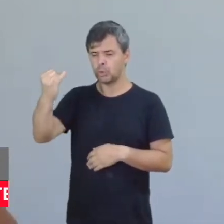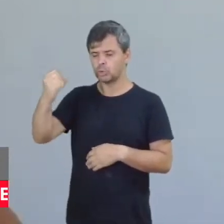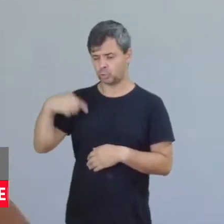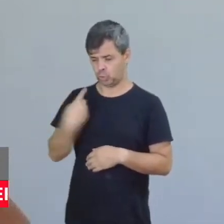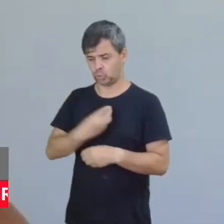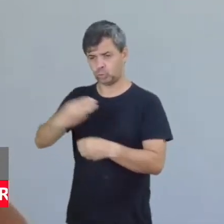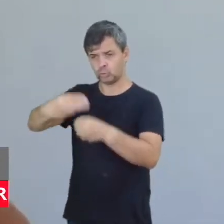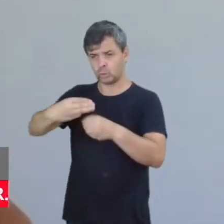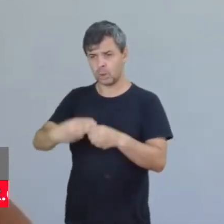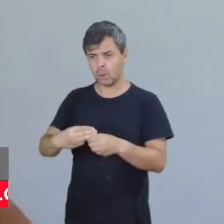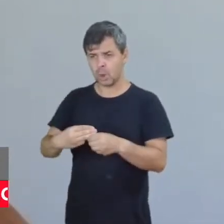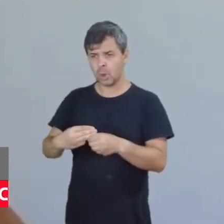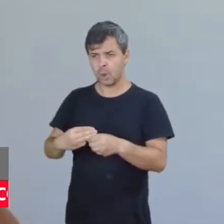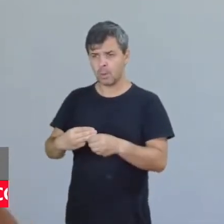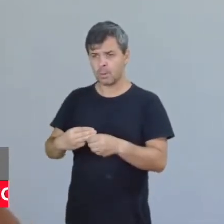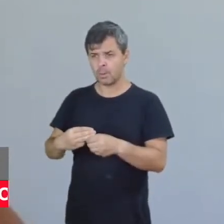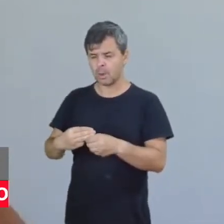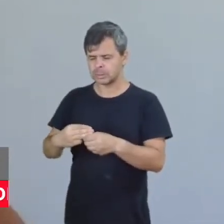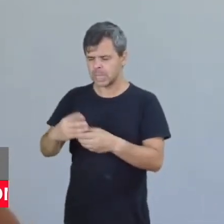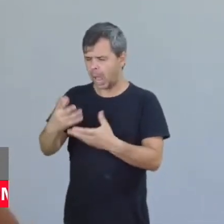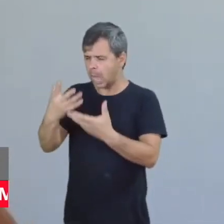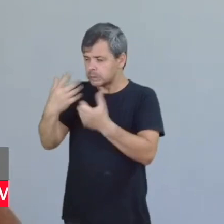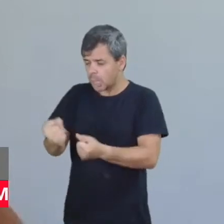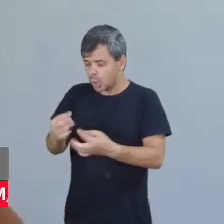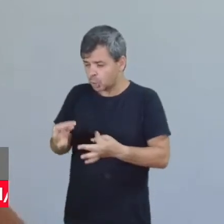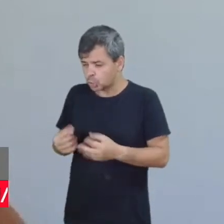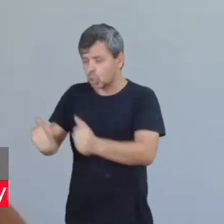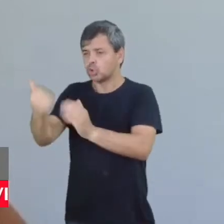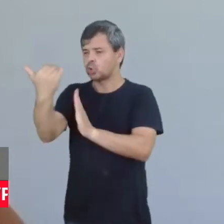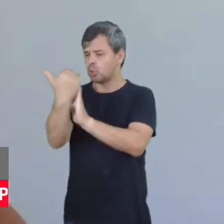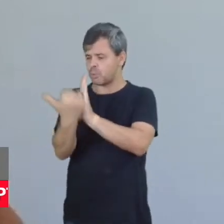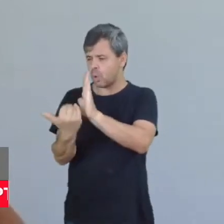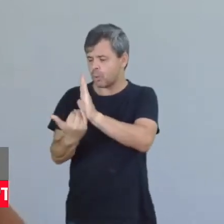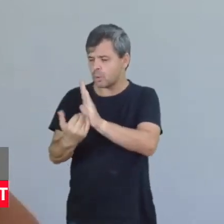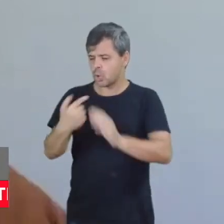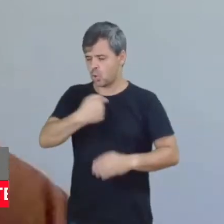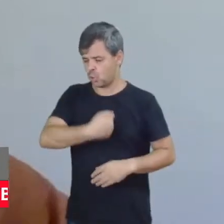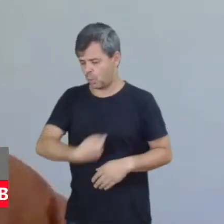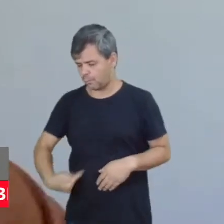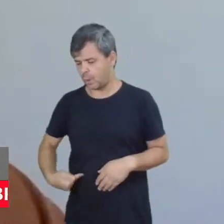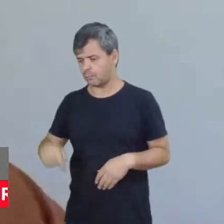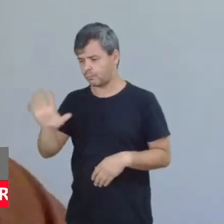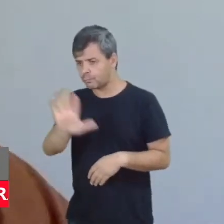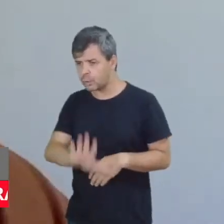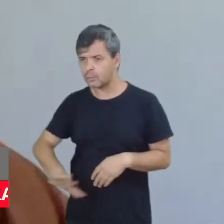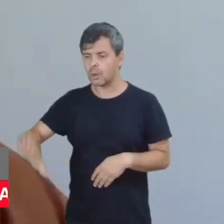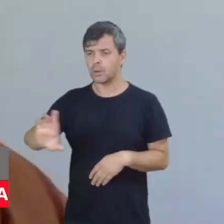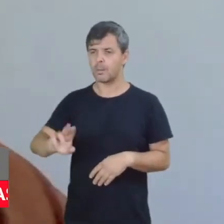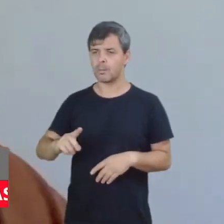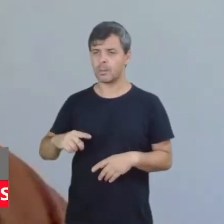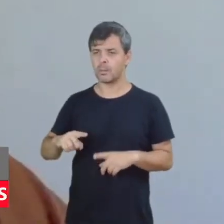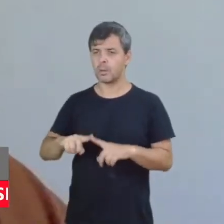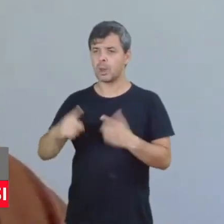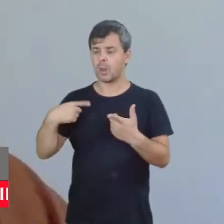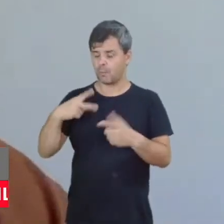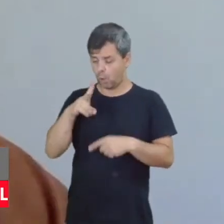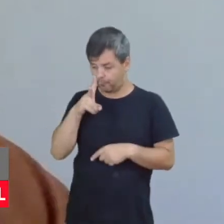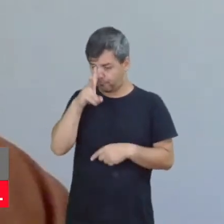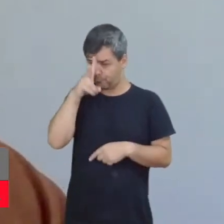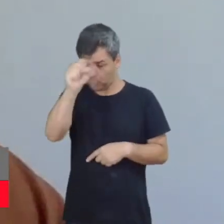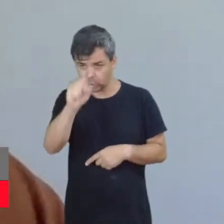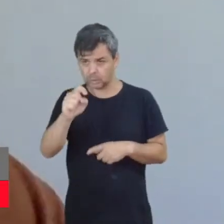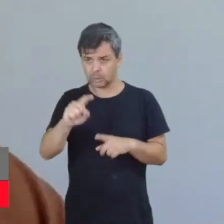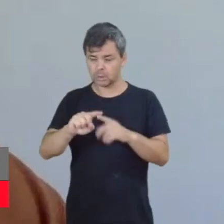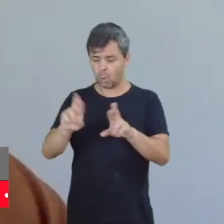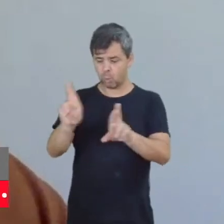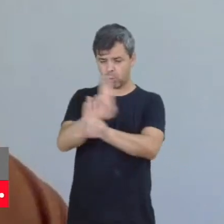municípios possam aderir a todos os programas que o governo federal tem apresentado e também possam fortalecer